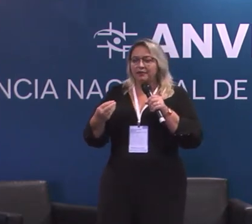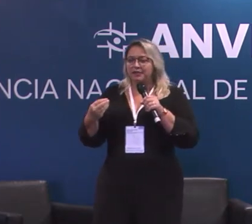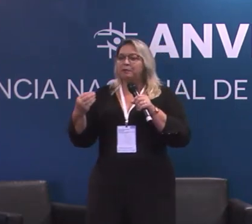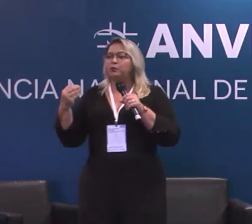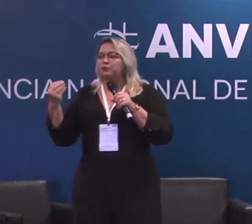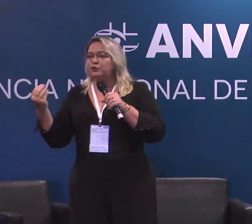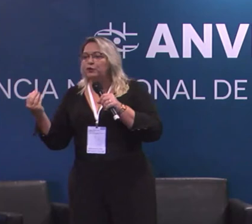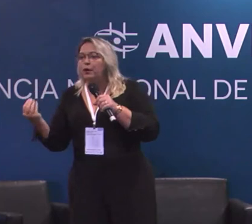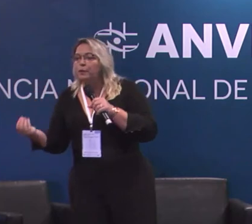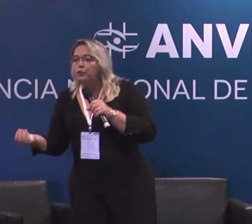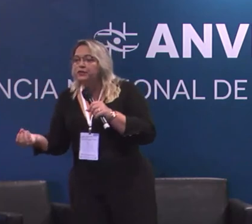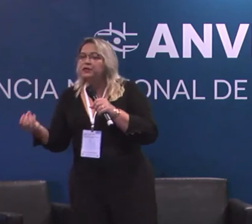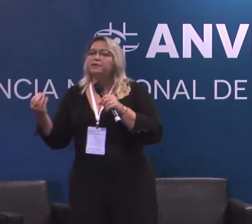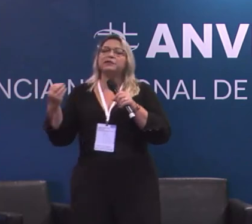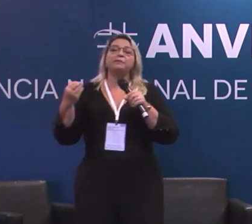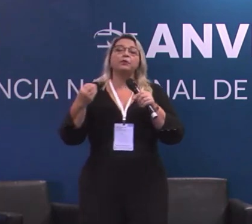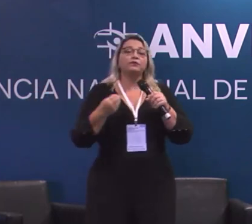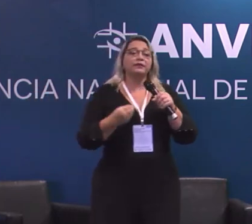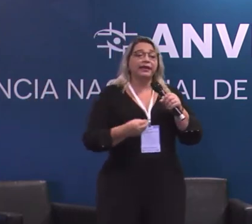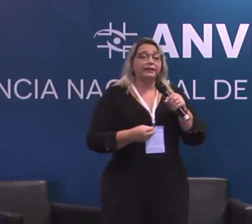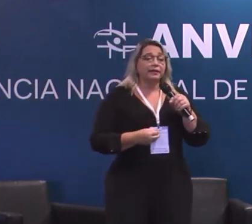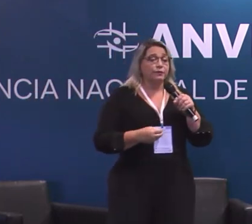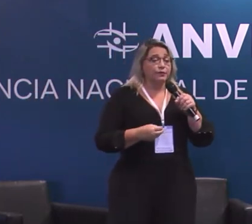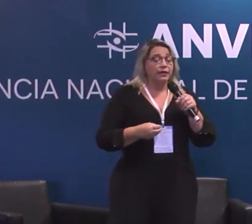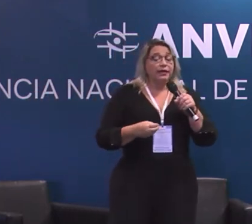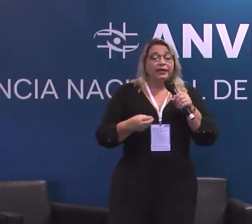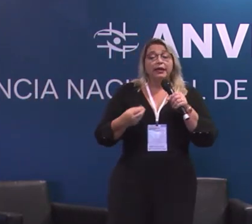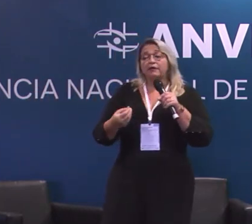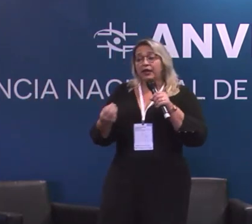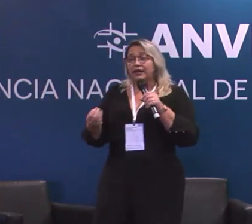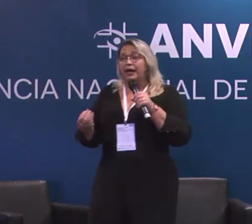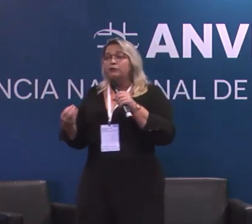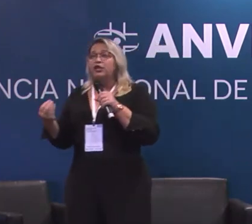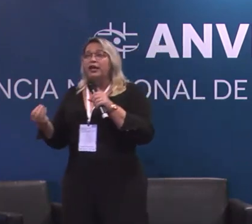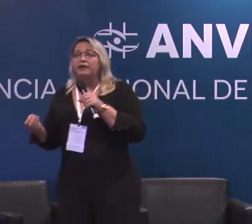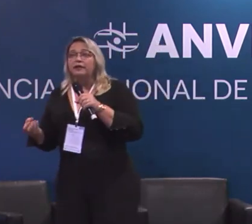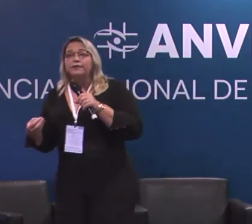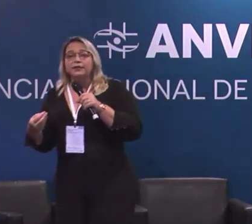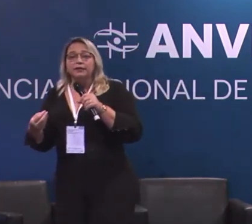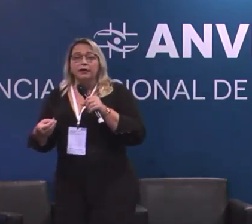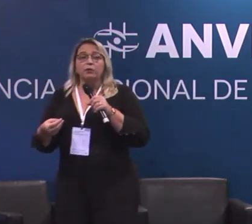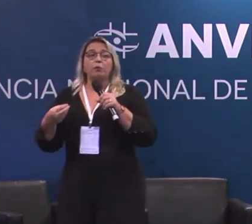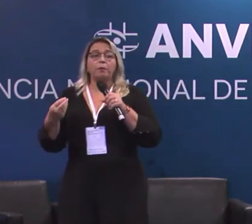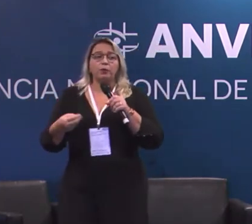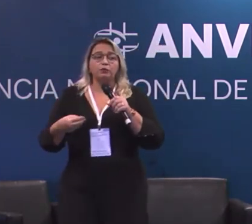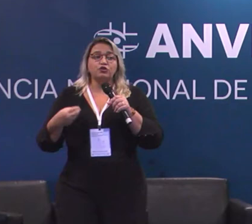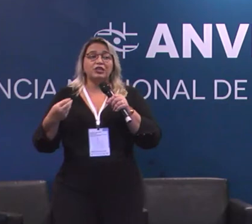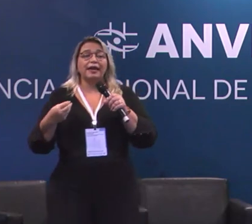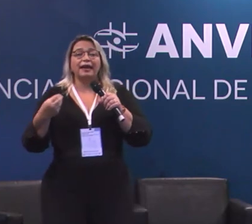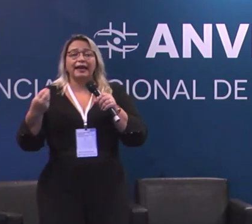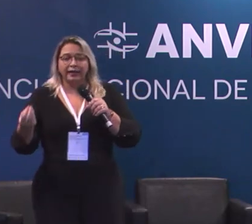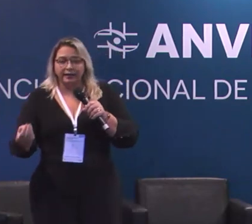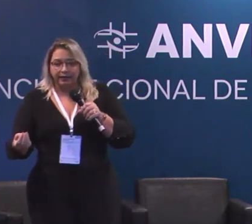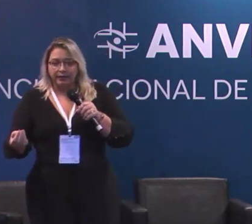em pontos positivos e pontos negativos, que, na verdade, os negativos entendam como pontos